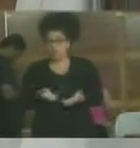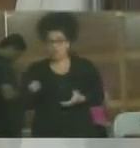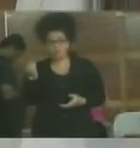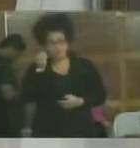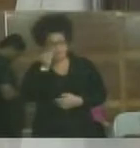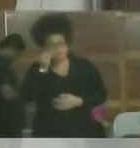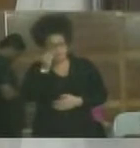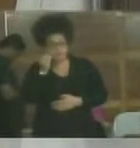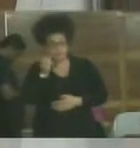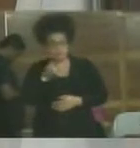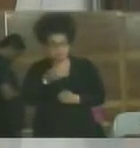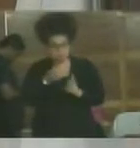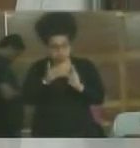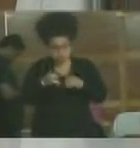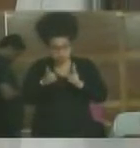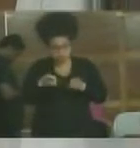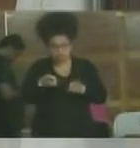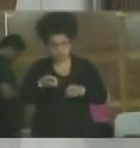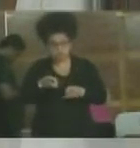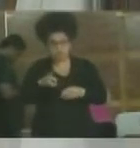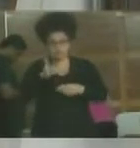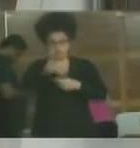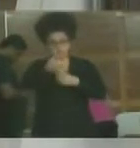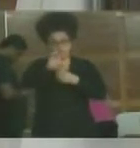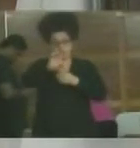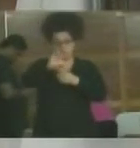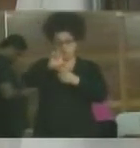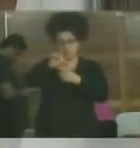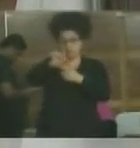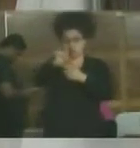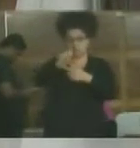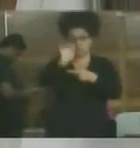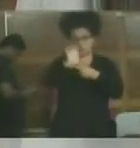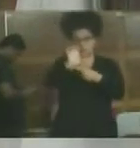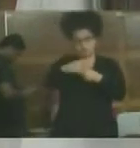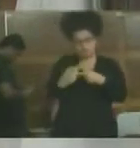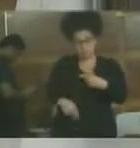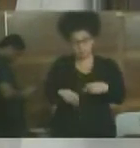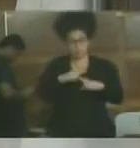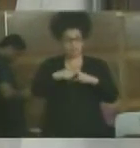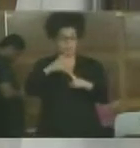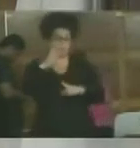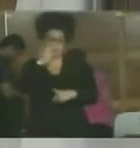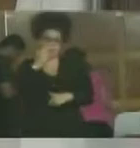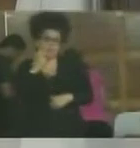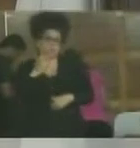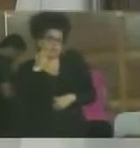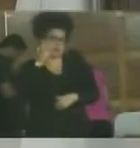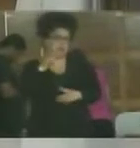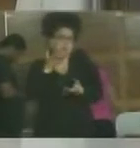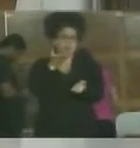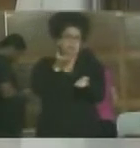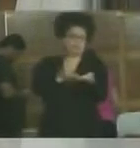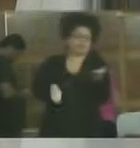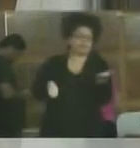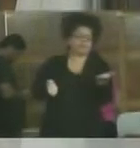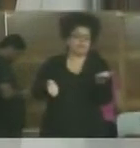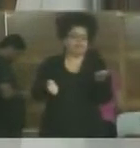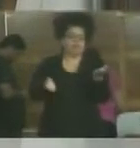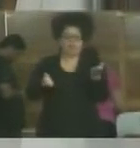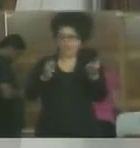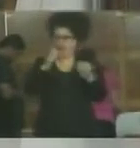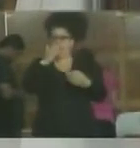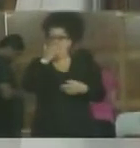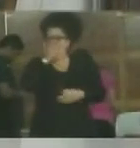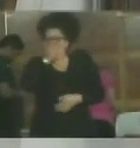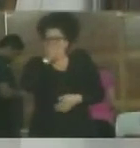manter também a Receita Estadual aqui, porque é uma vergonha para a nossa cidade perder um órgão tão importante e para a